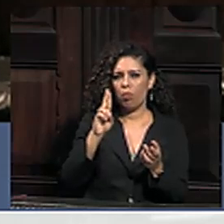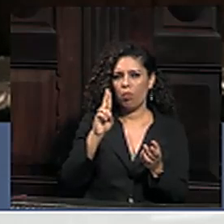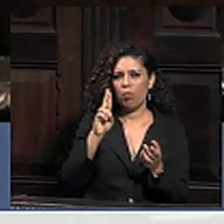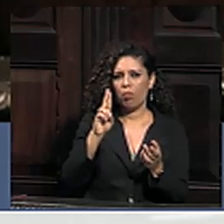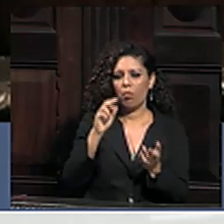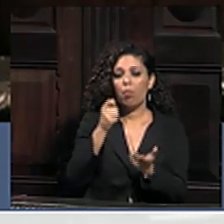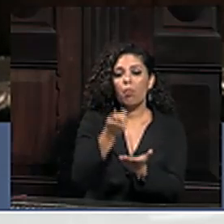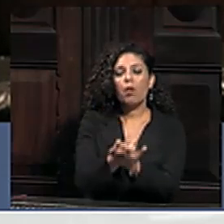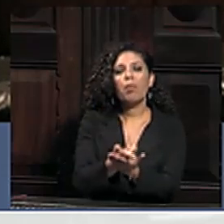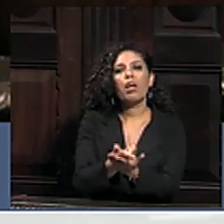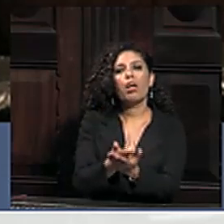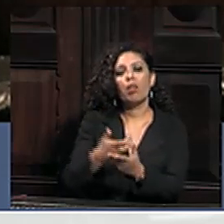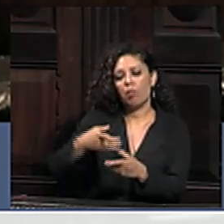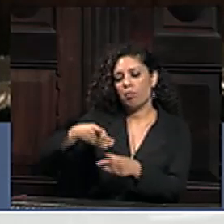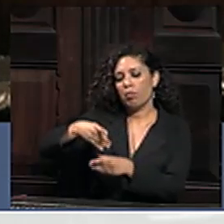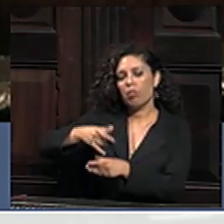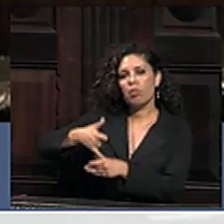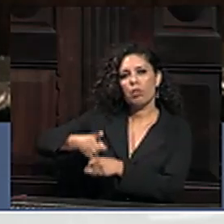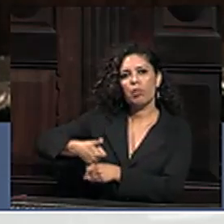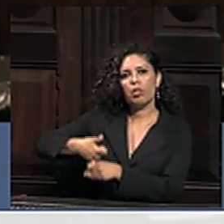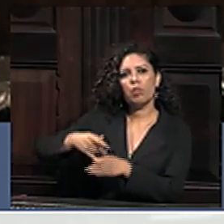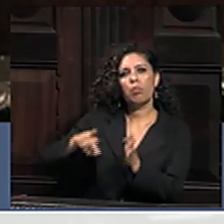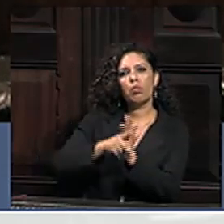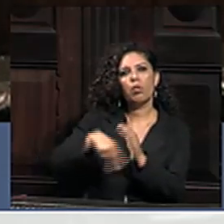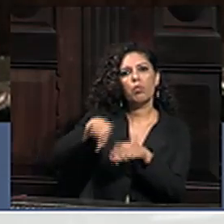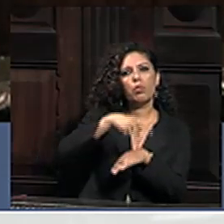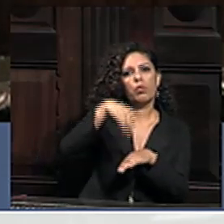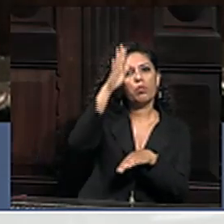isso anormal. Ninguém acha isso